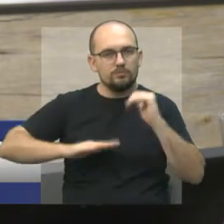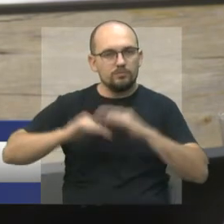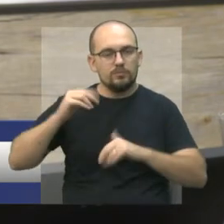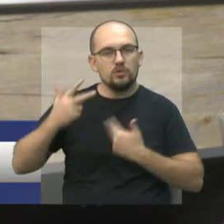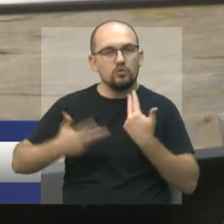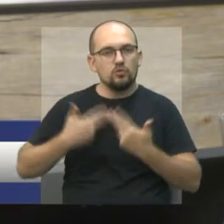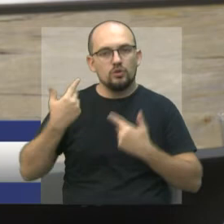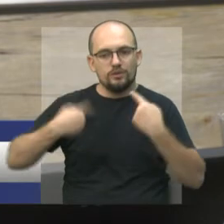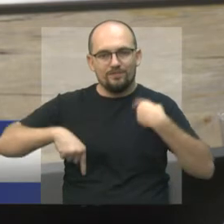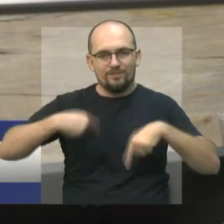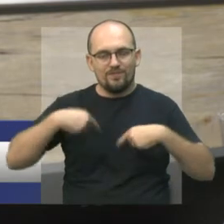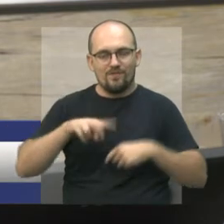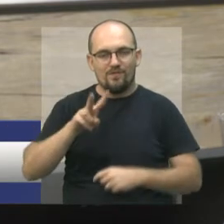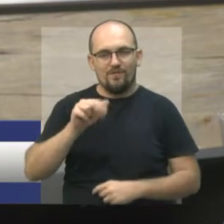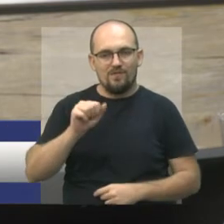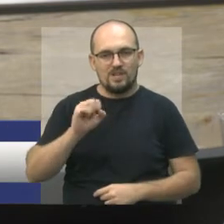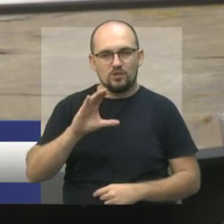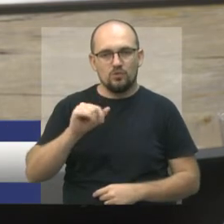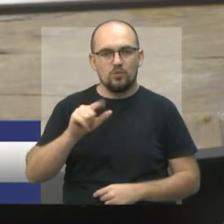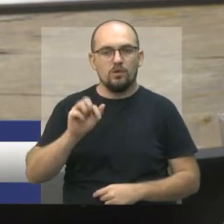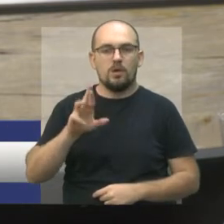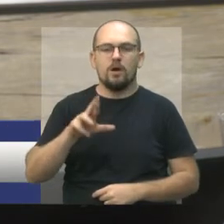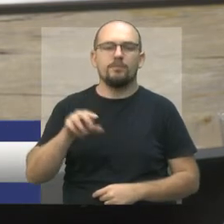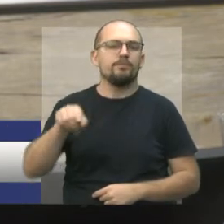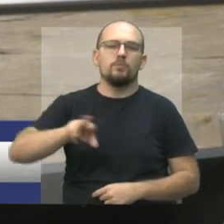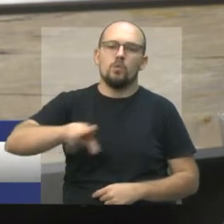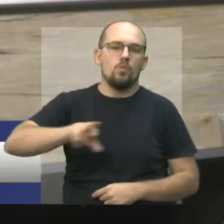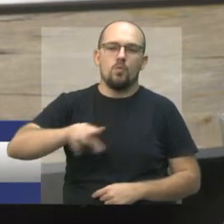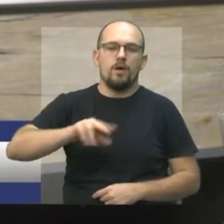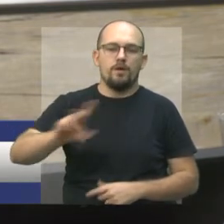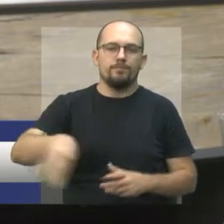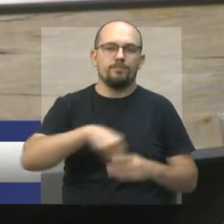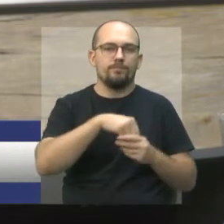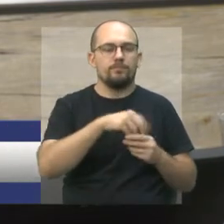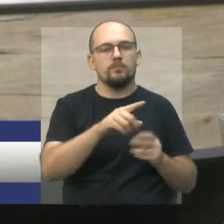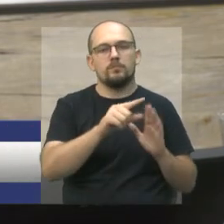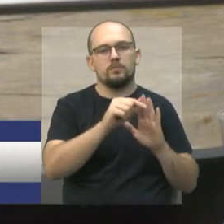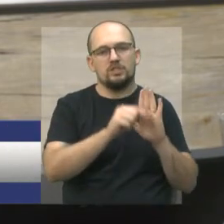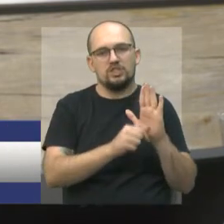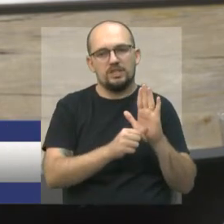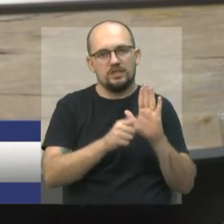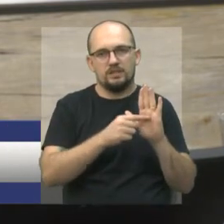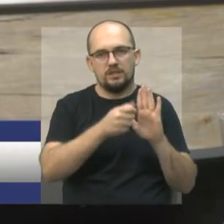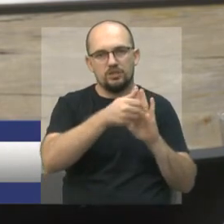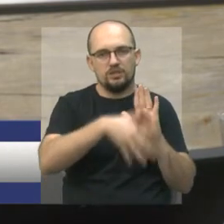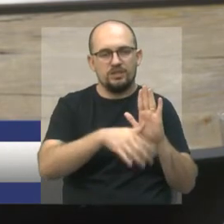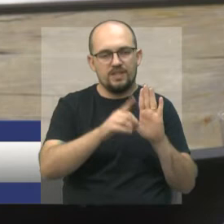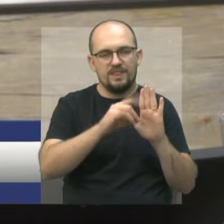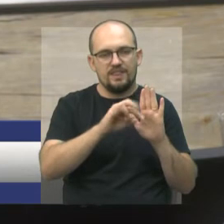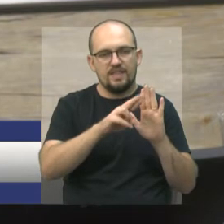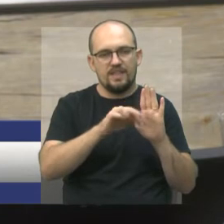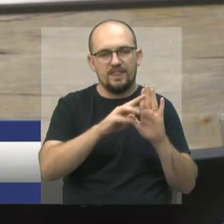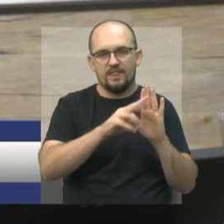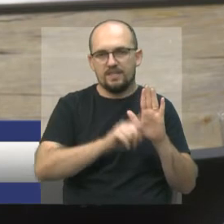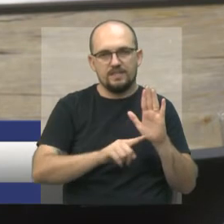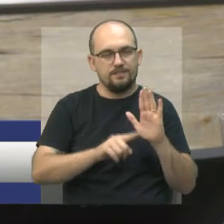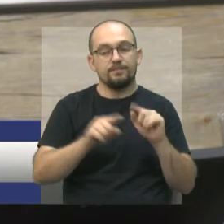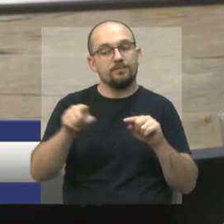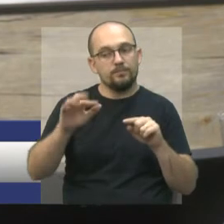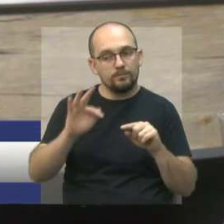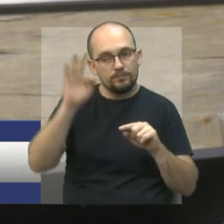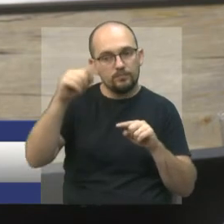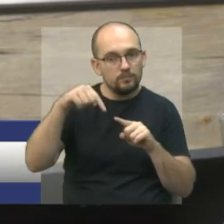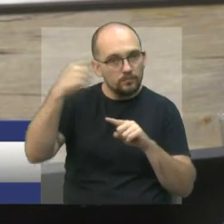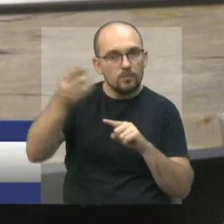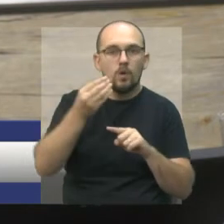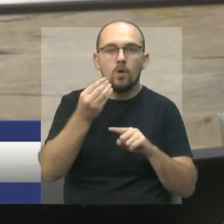cirurgias vasculares no município de Jaú não é uma diretriz orçamentária, devendo ser apresentada oportunamente quando na